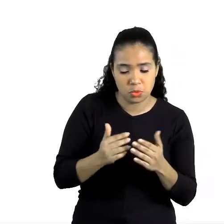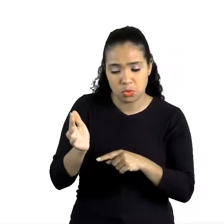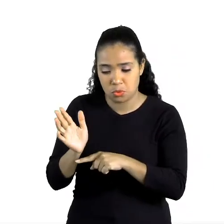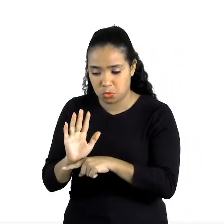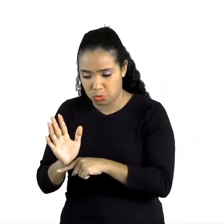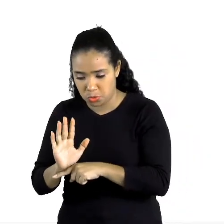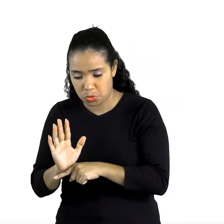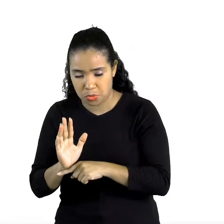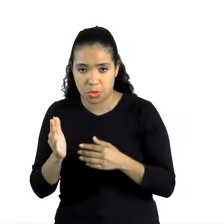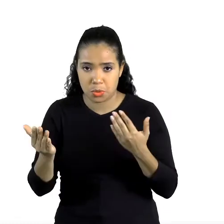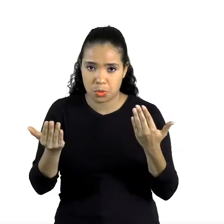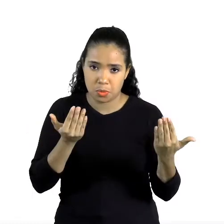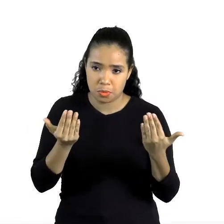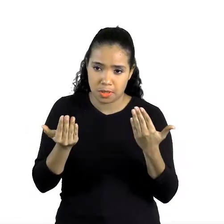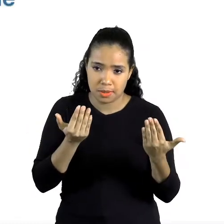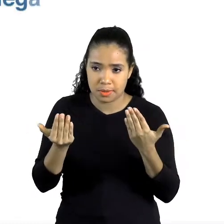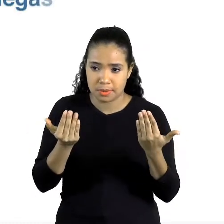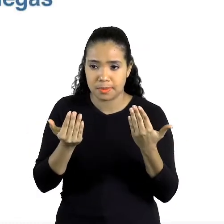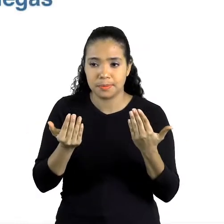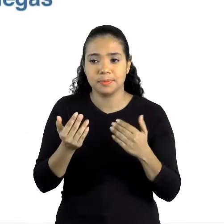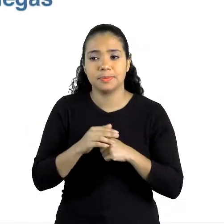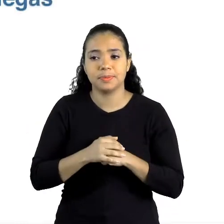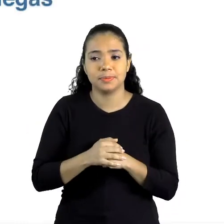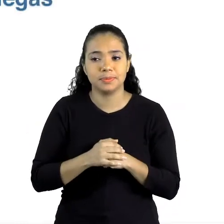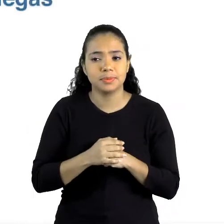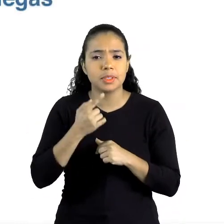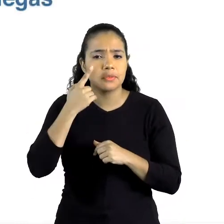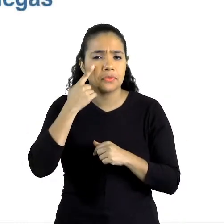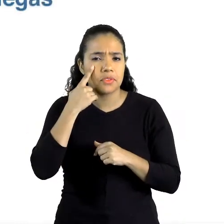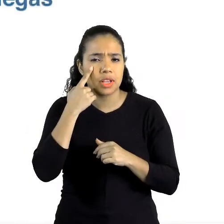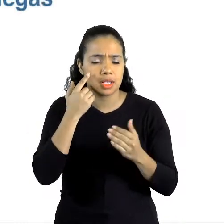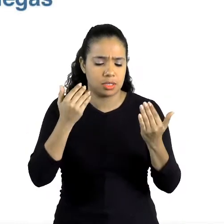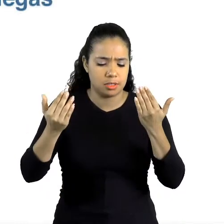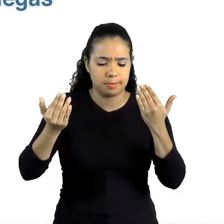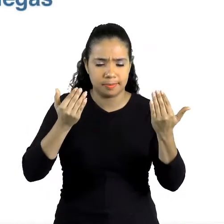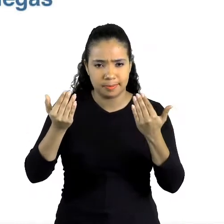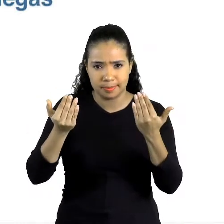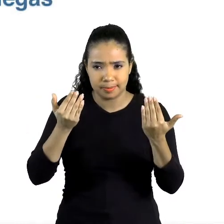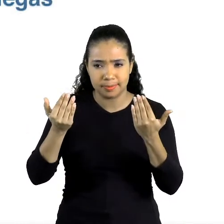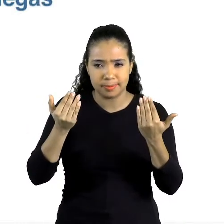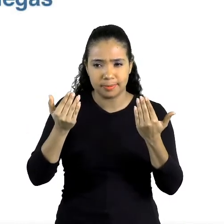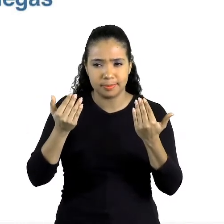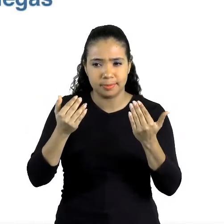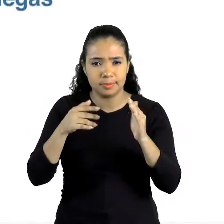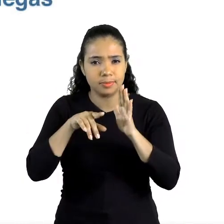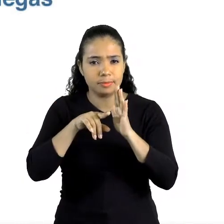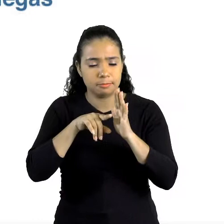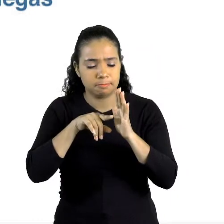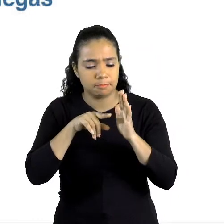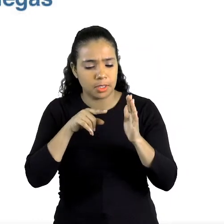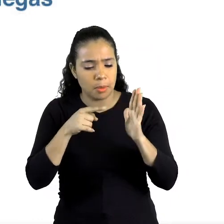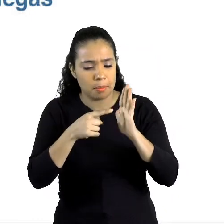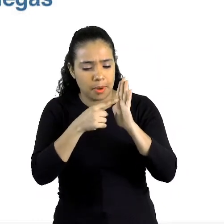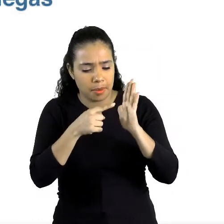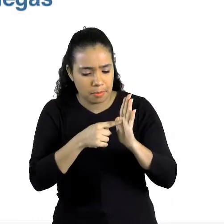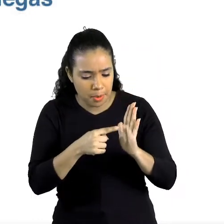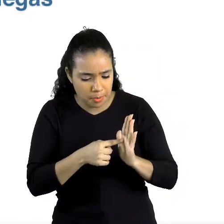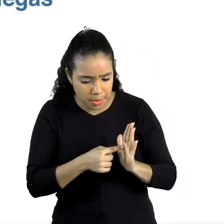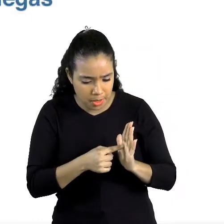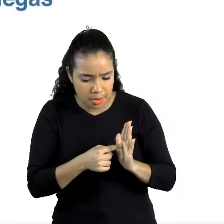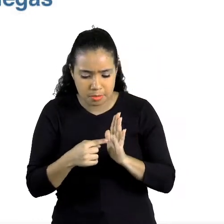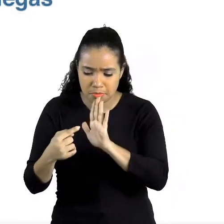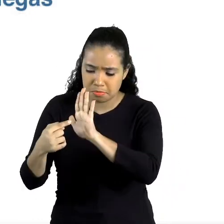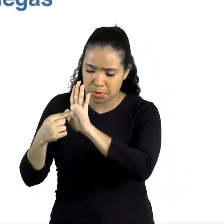ao filme. Façam essa comparação Analisem os pontos que há em